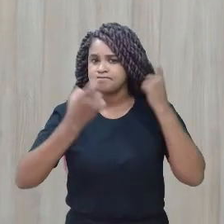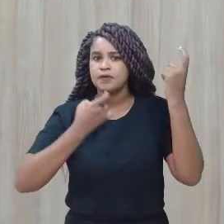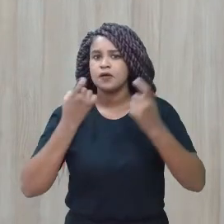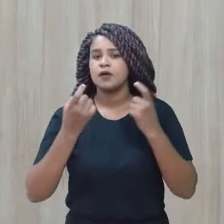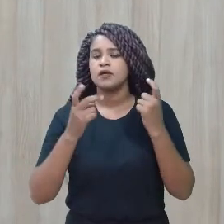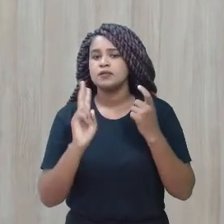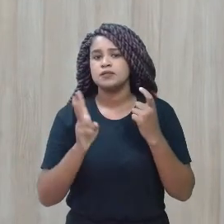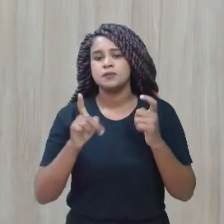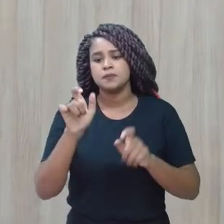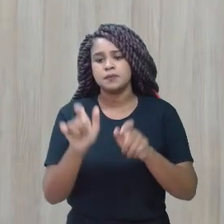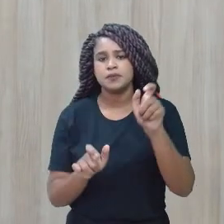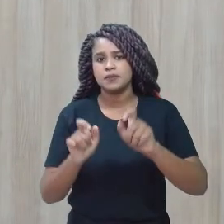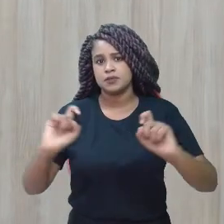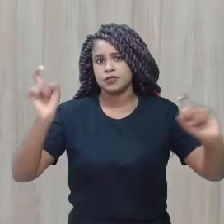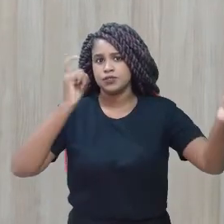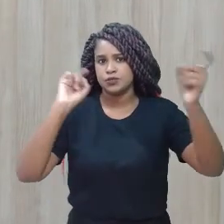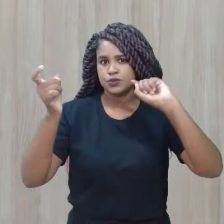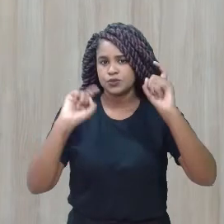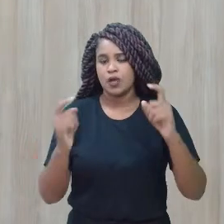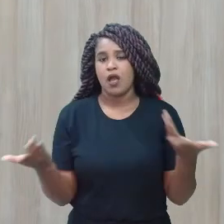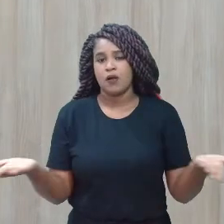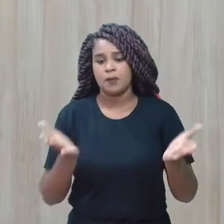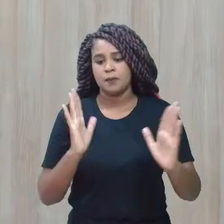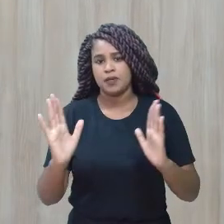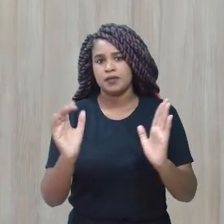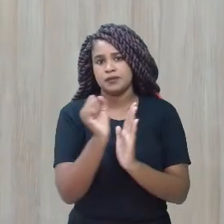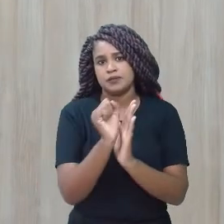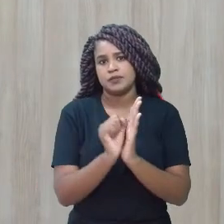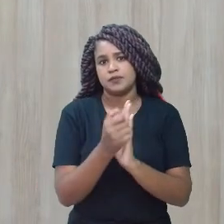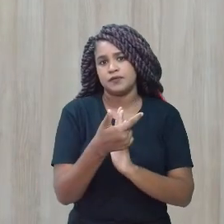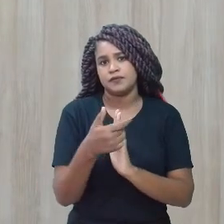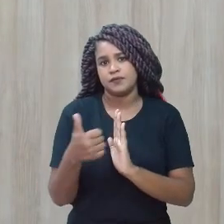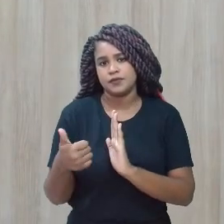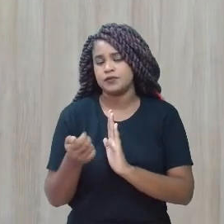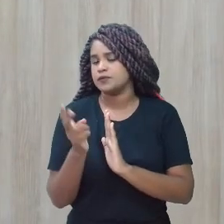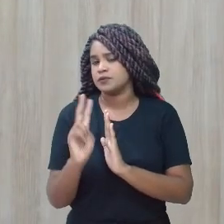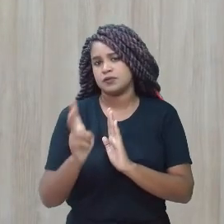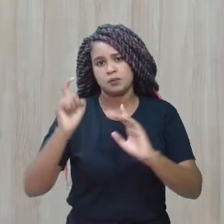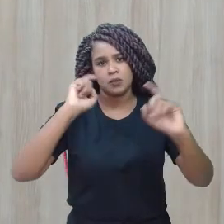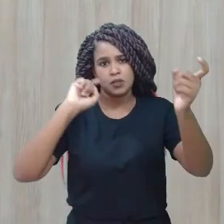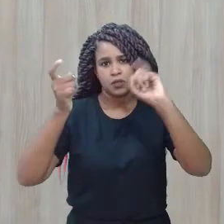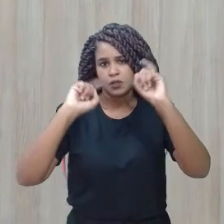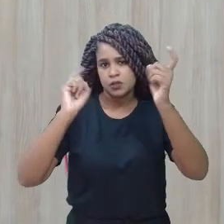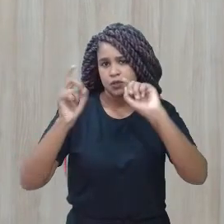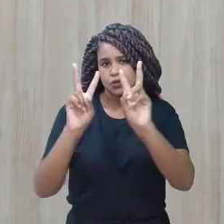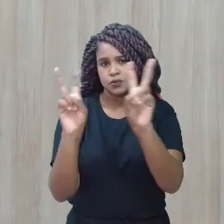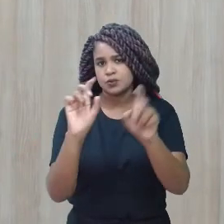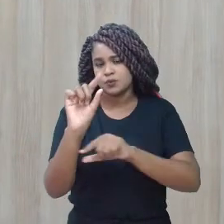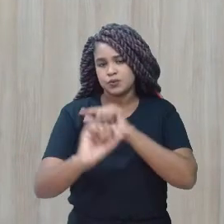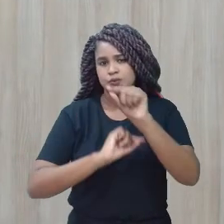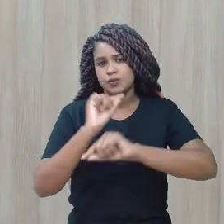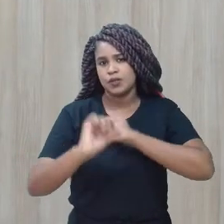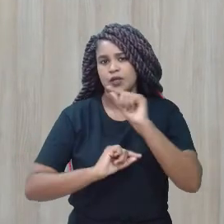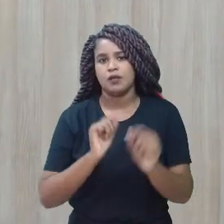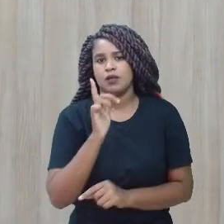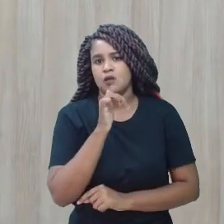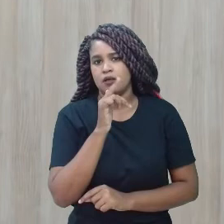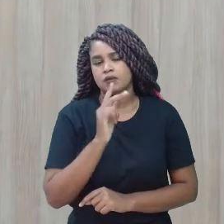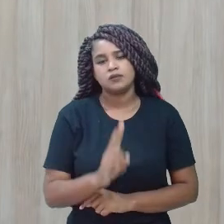discussões do século, né? Do século XXI, a gente está discutindo muito essa questão da água, a gente fala